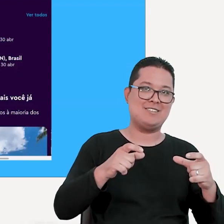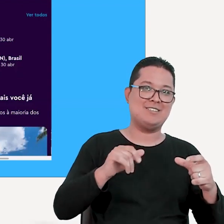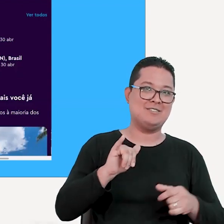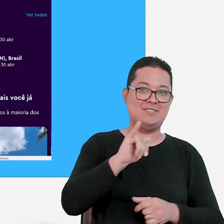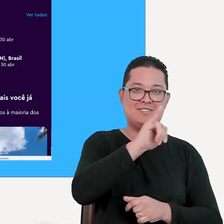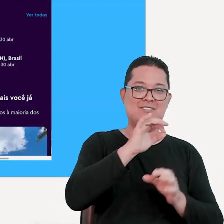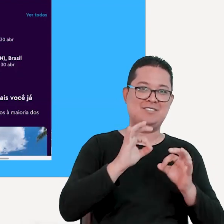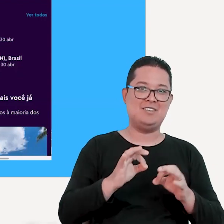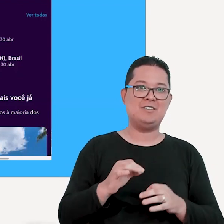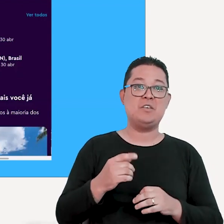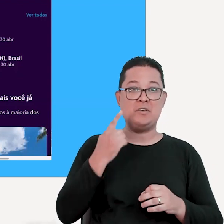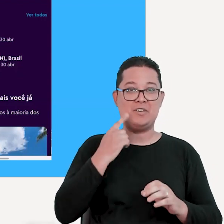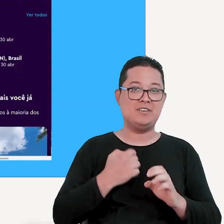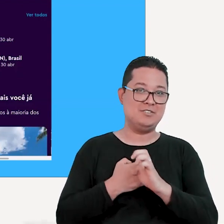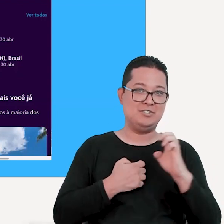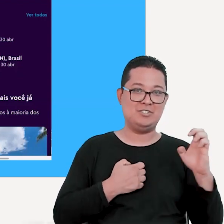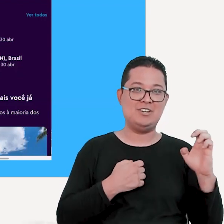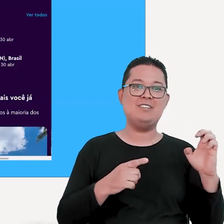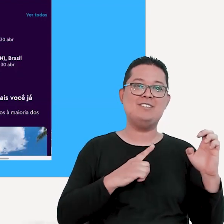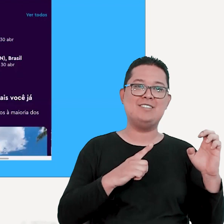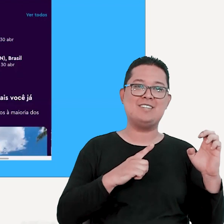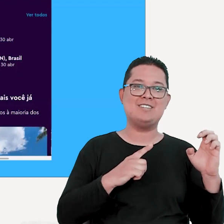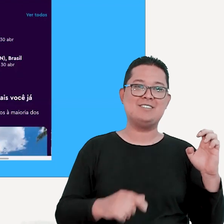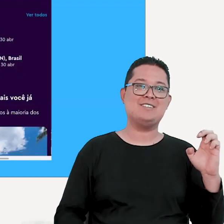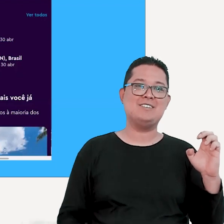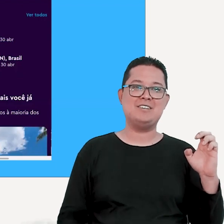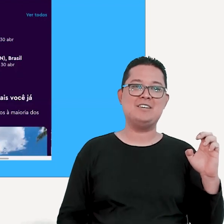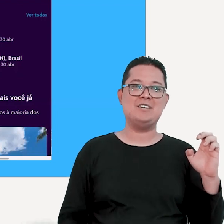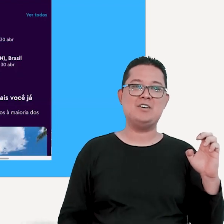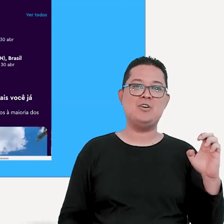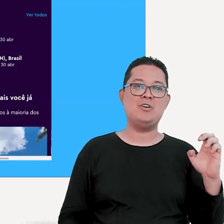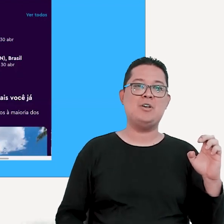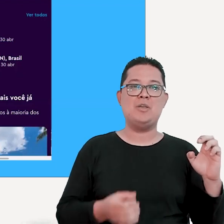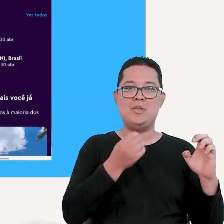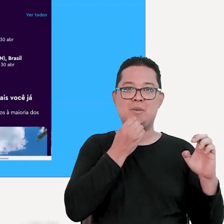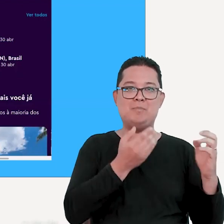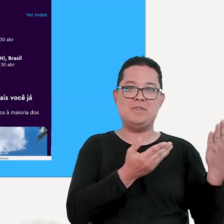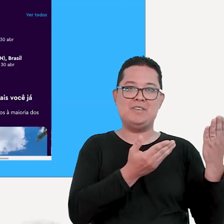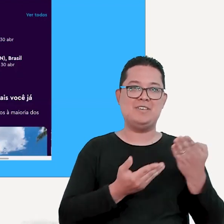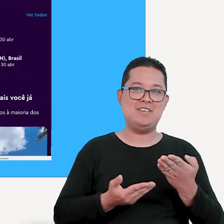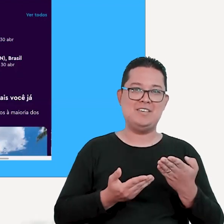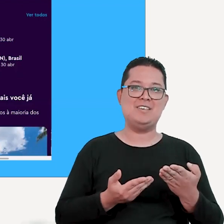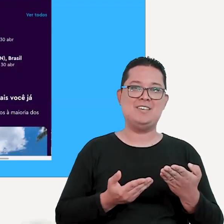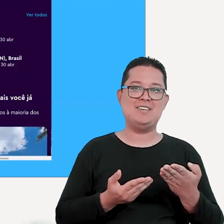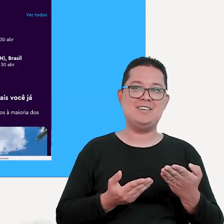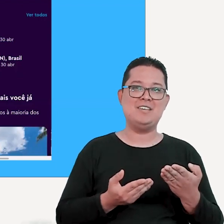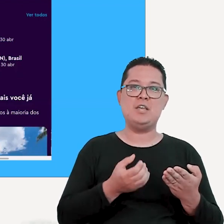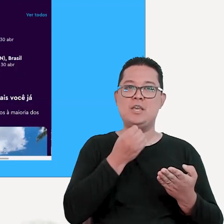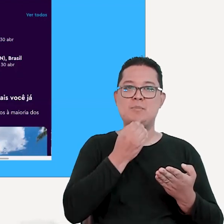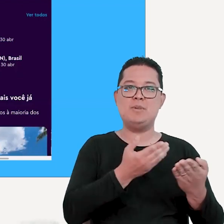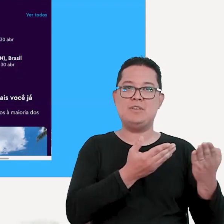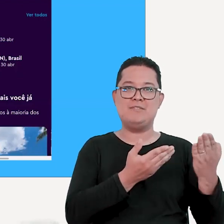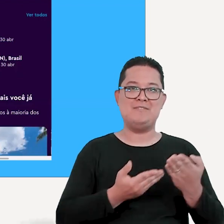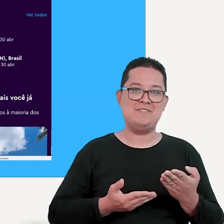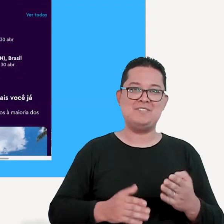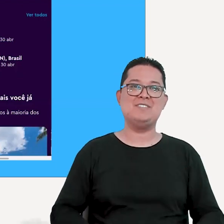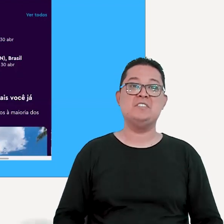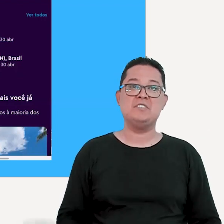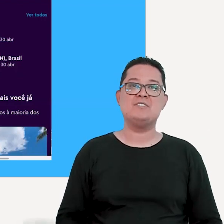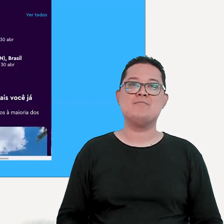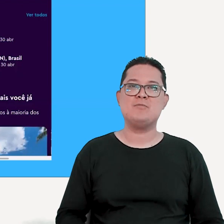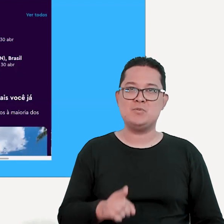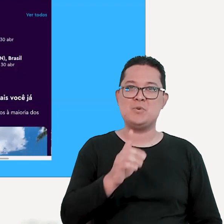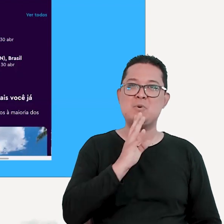aquele clássico, né, exemplo do bem-vindo. Muita gente até dá isso como exemplo, essa questão